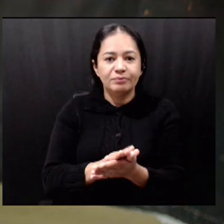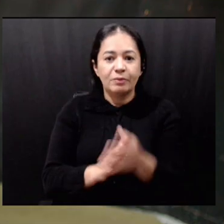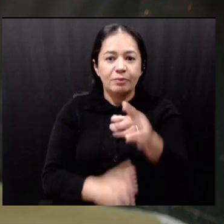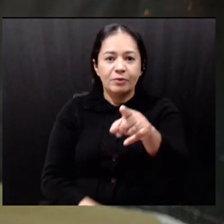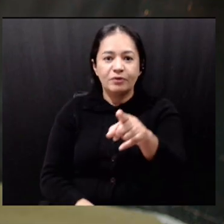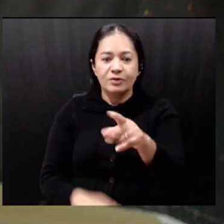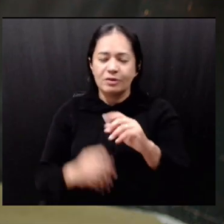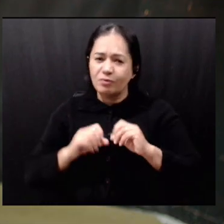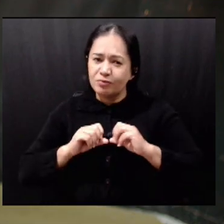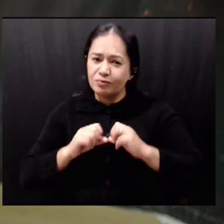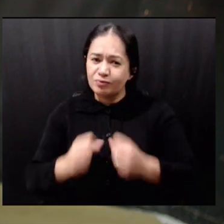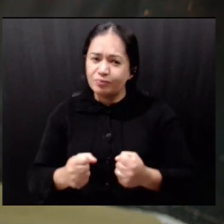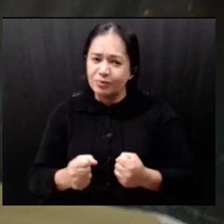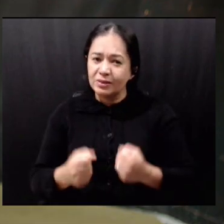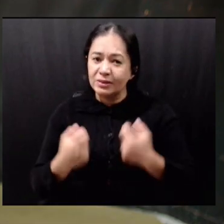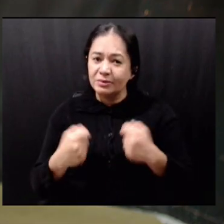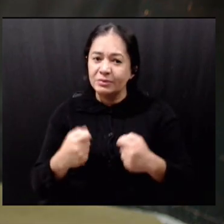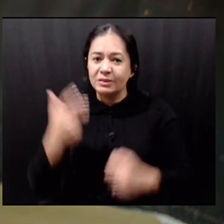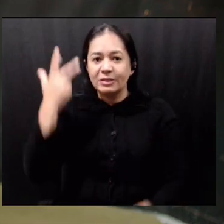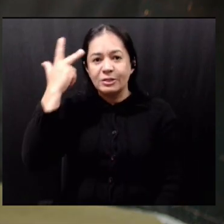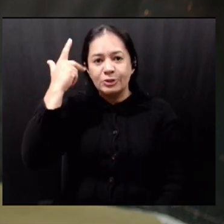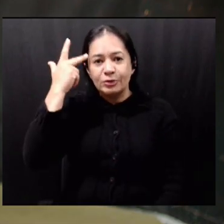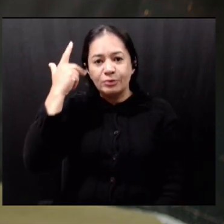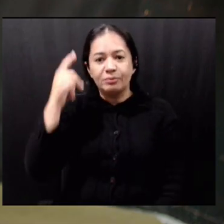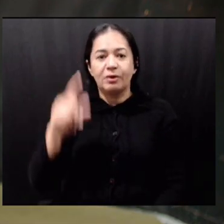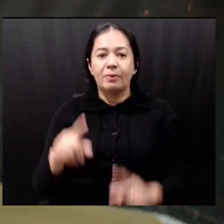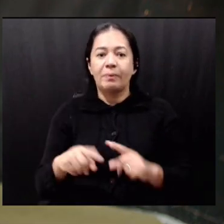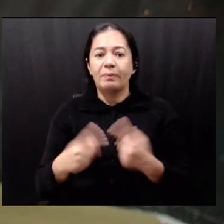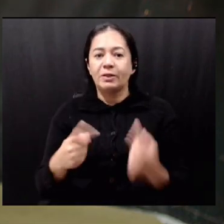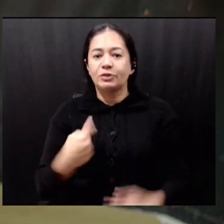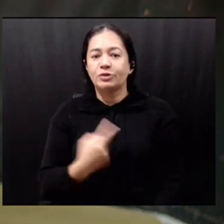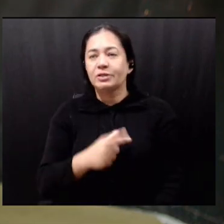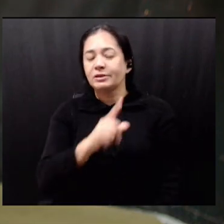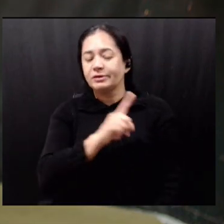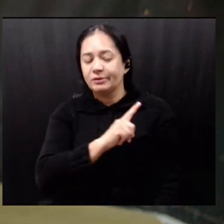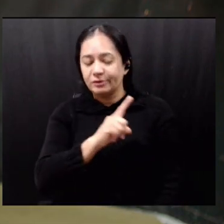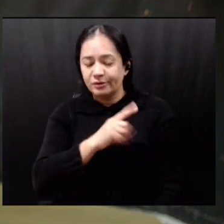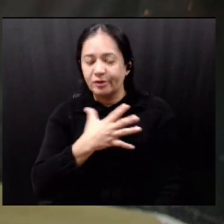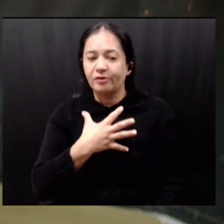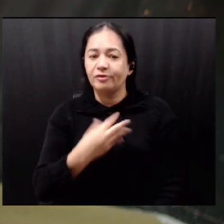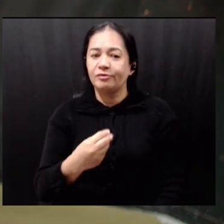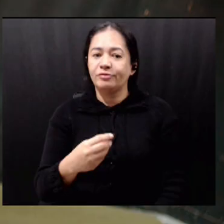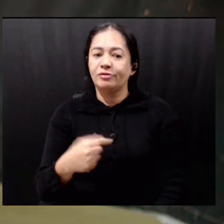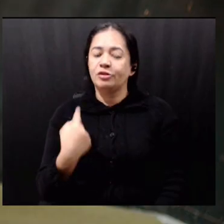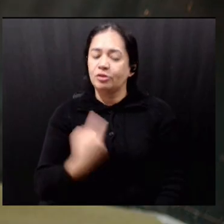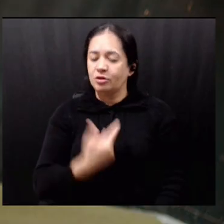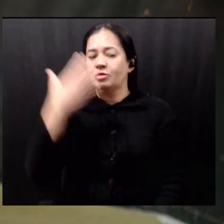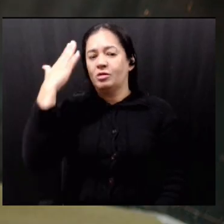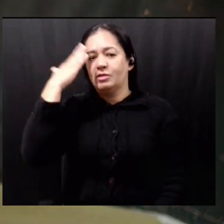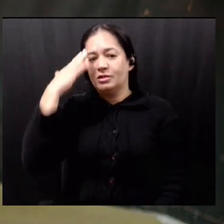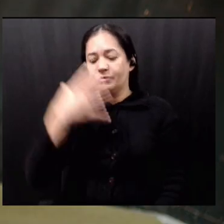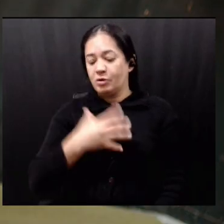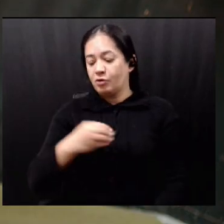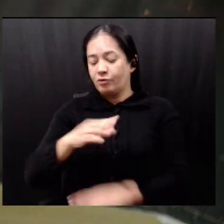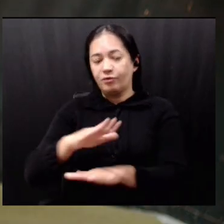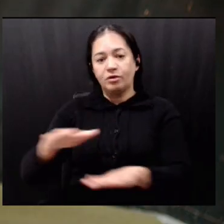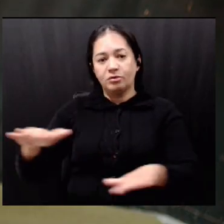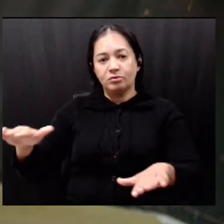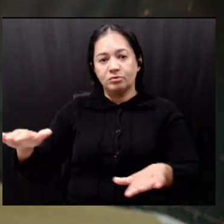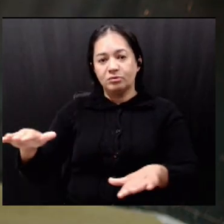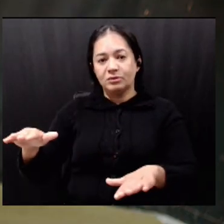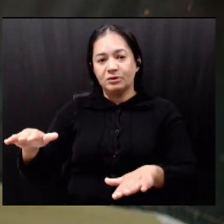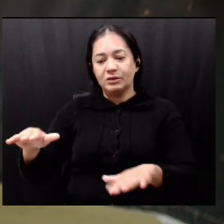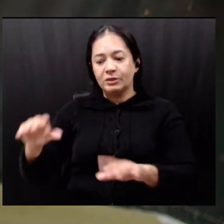algo que deveria ser natural, né? Porque nós temos filhos e a gente sabe que eles vêm para o mundo, eles vão ser moldados. E eles vão